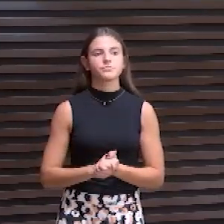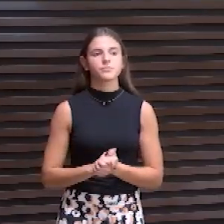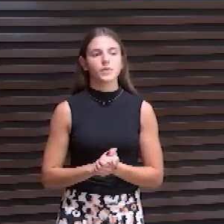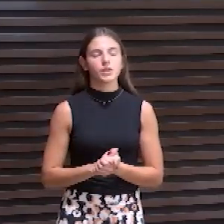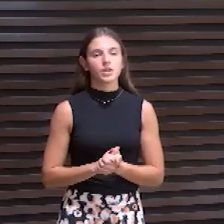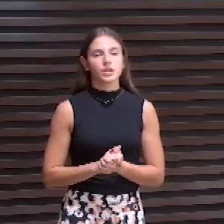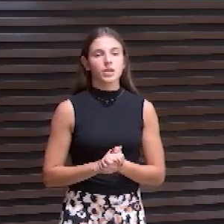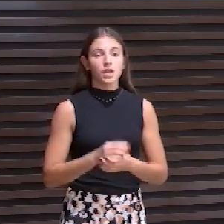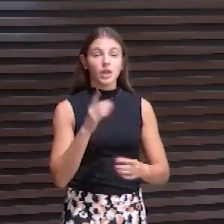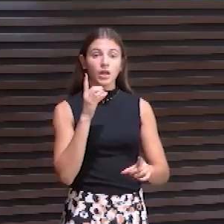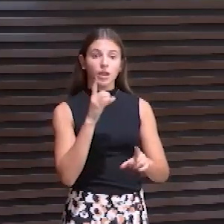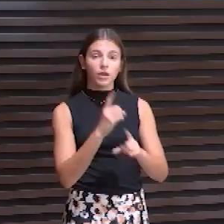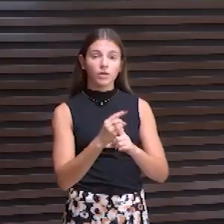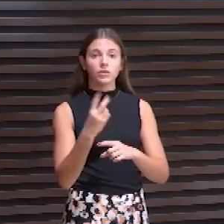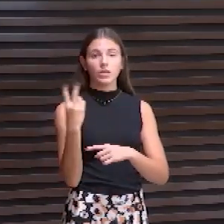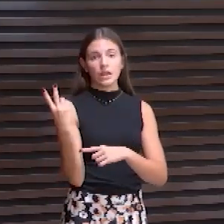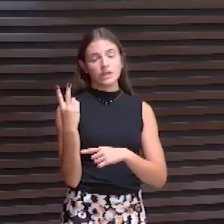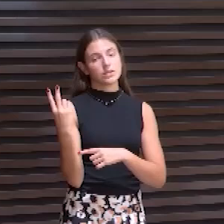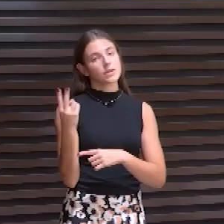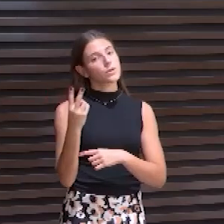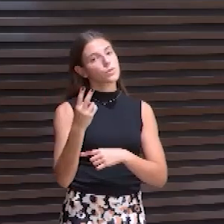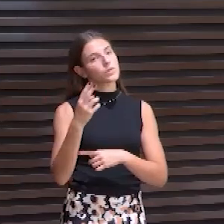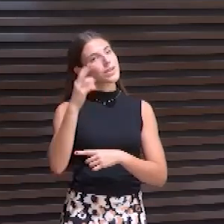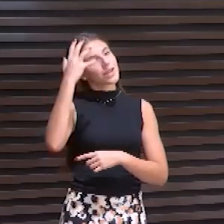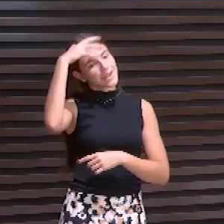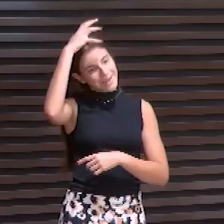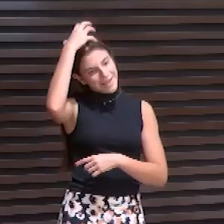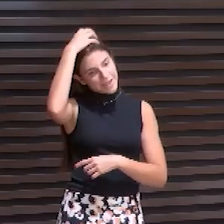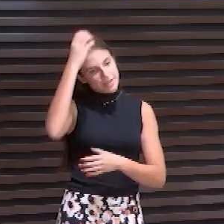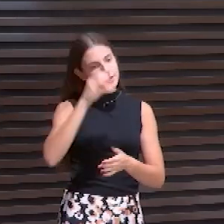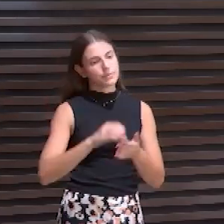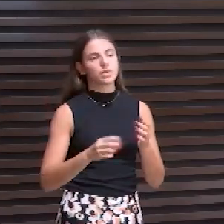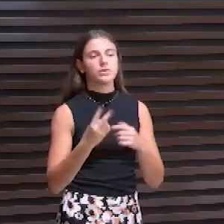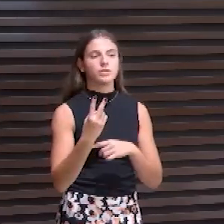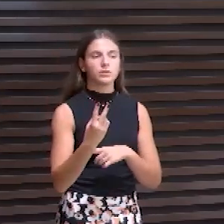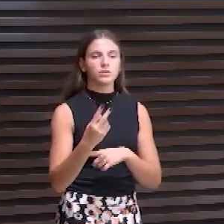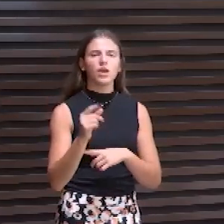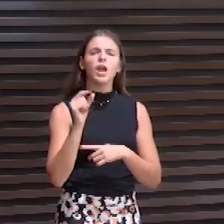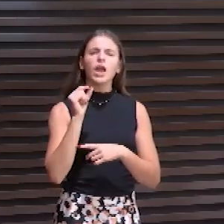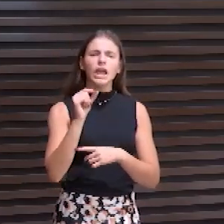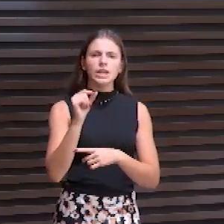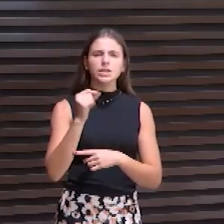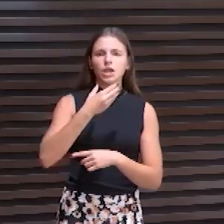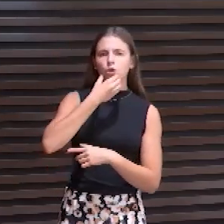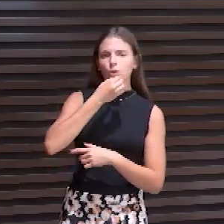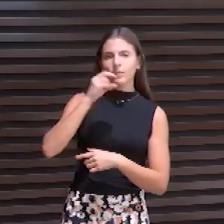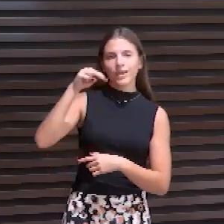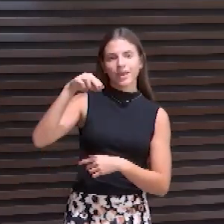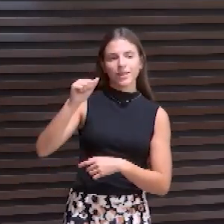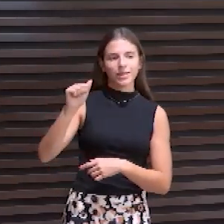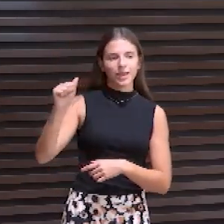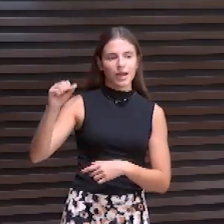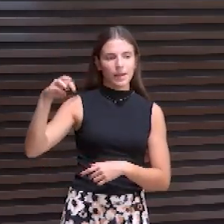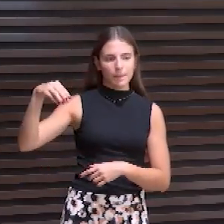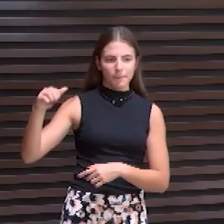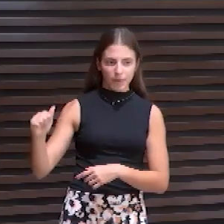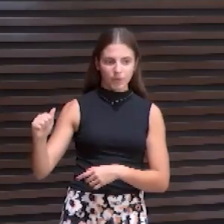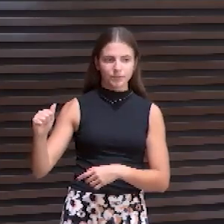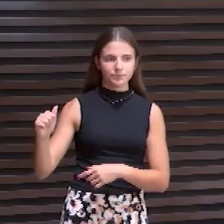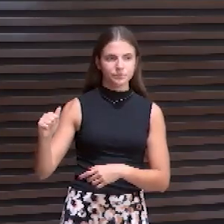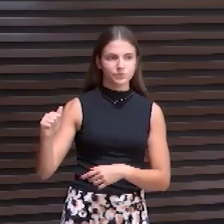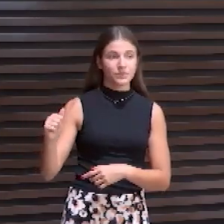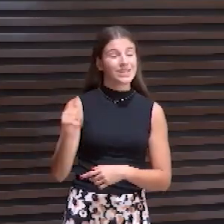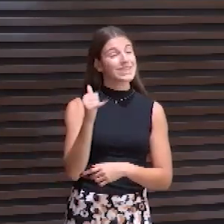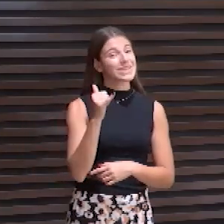lá no 2º livro dos Reis, capítulo 5. Quem que era Naamã? Se aqueles judeus já tinham raiva da